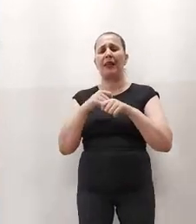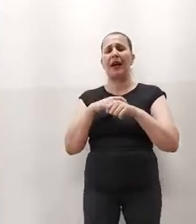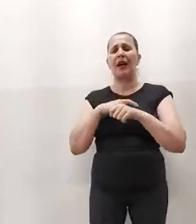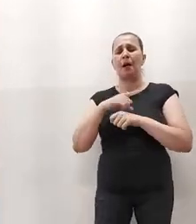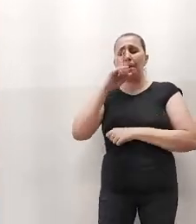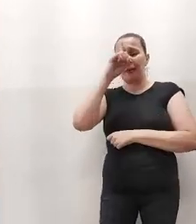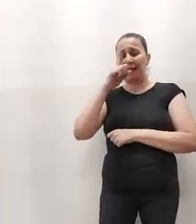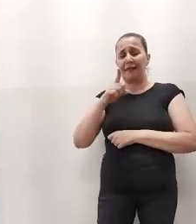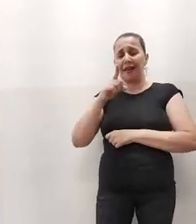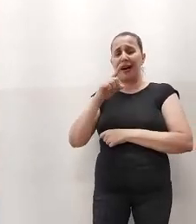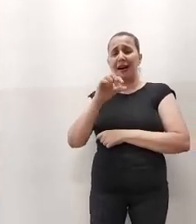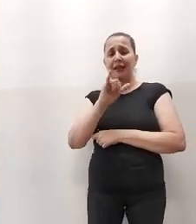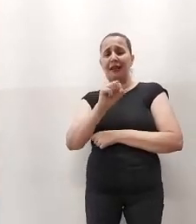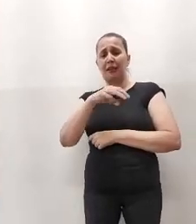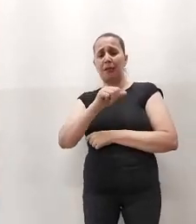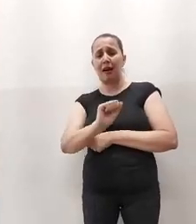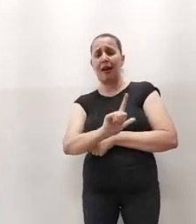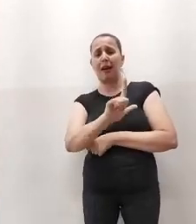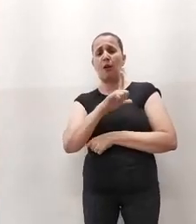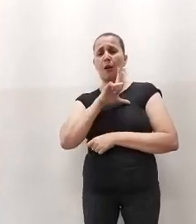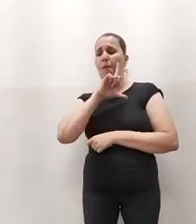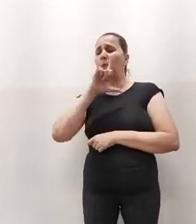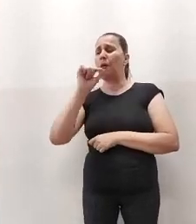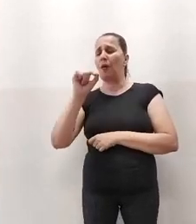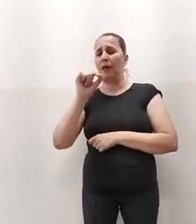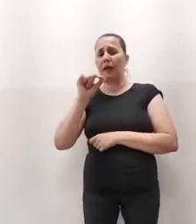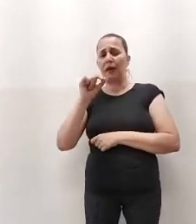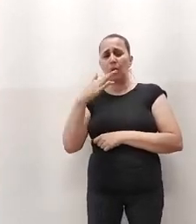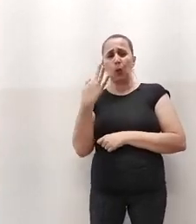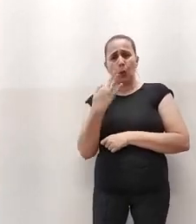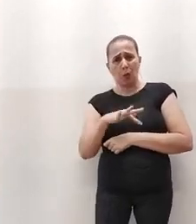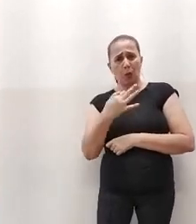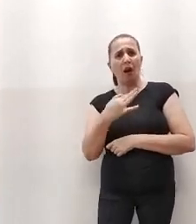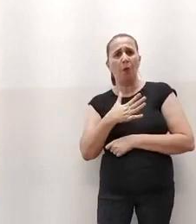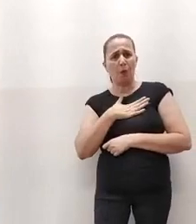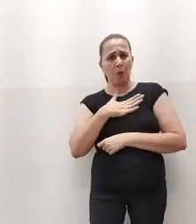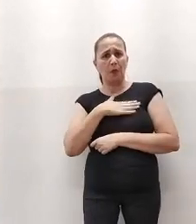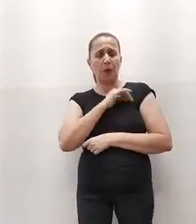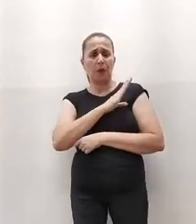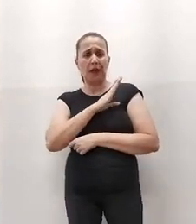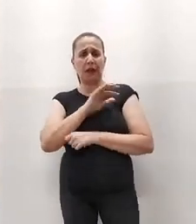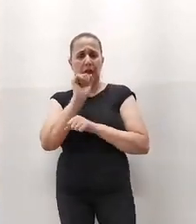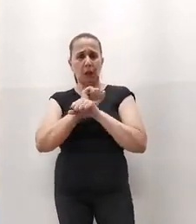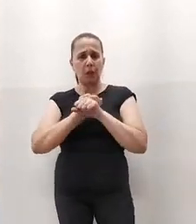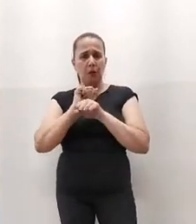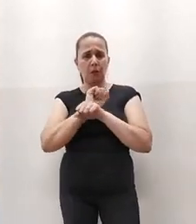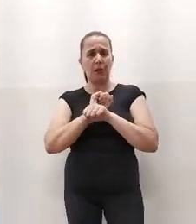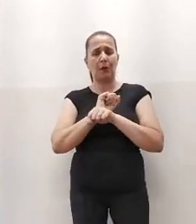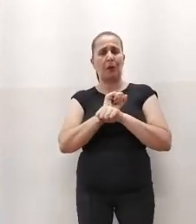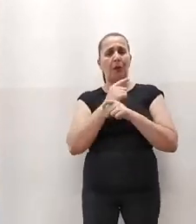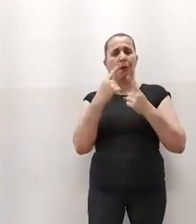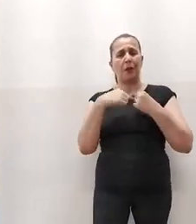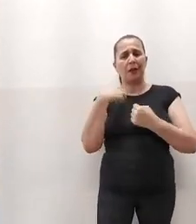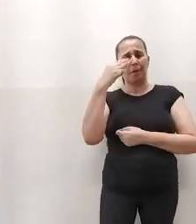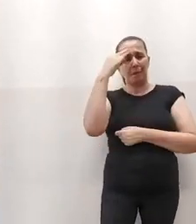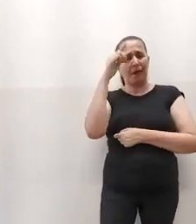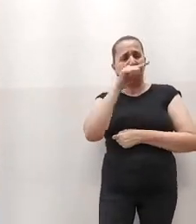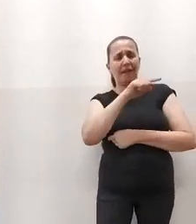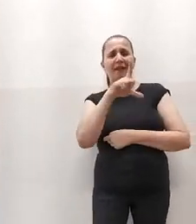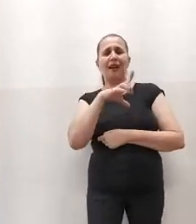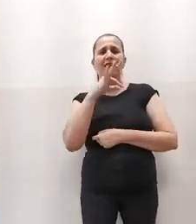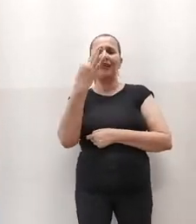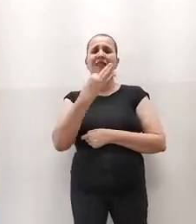embora. Doeu para ele, doeu muito, porque na mente dele ele estava correto.